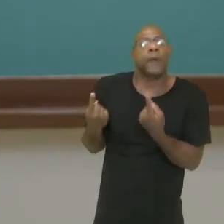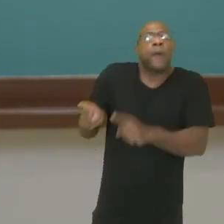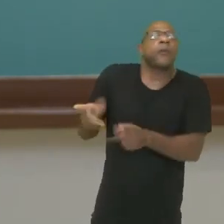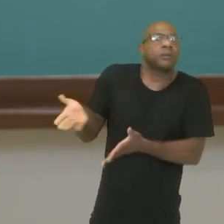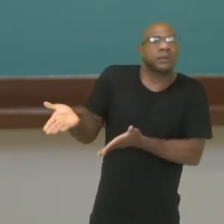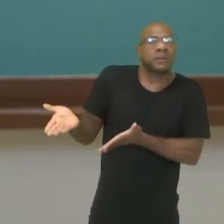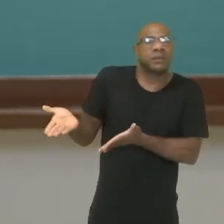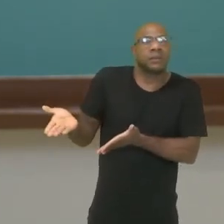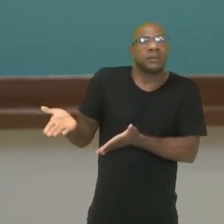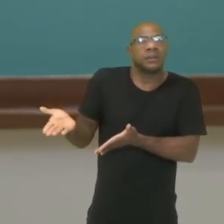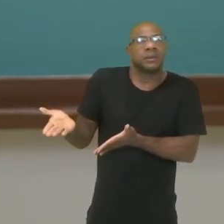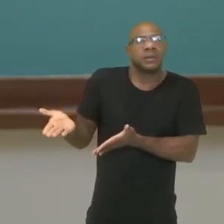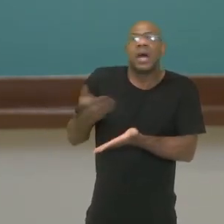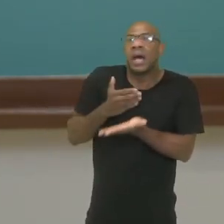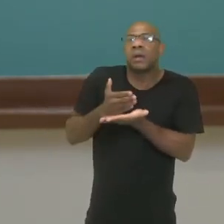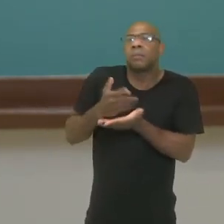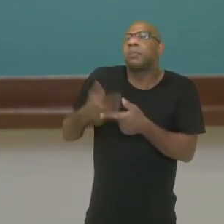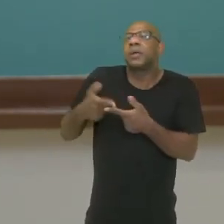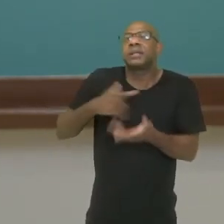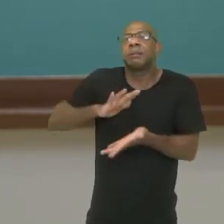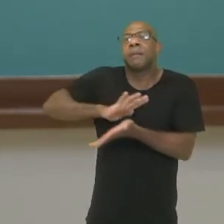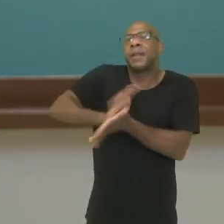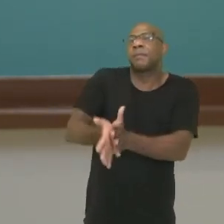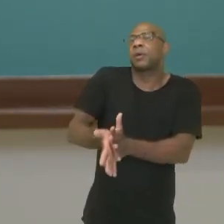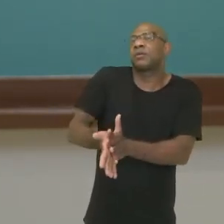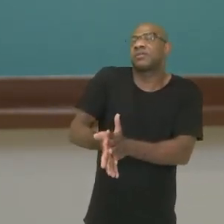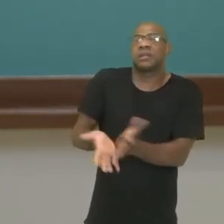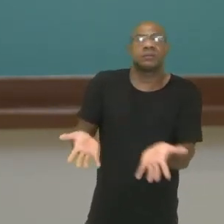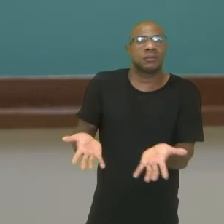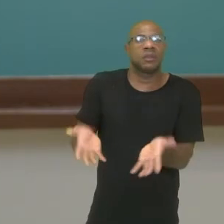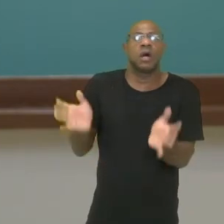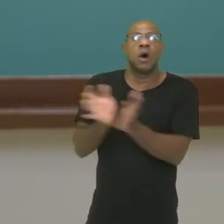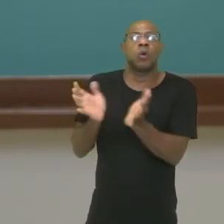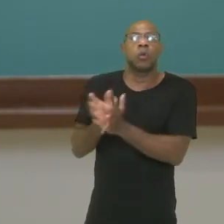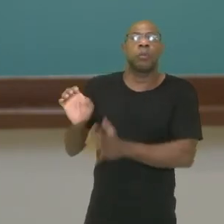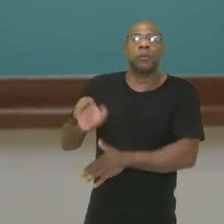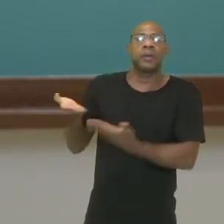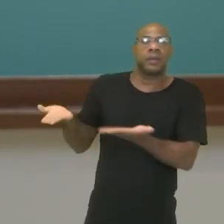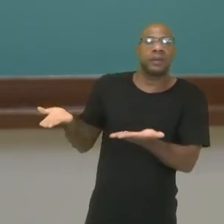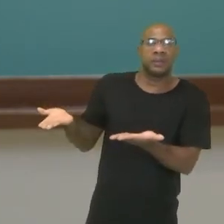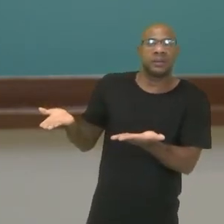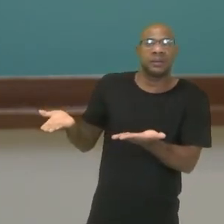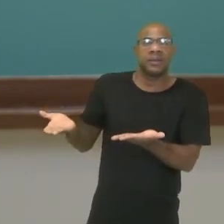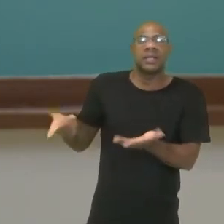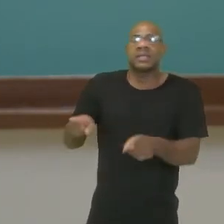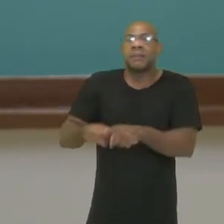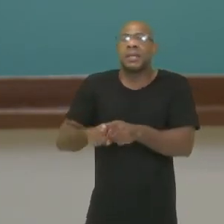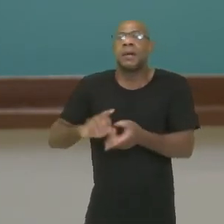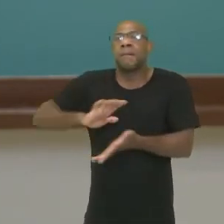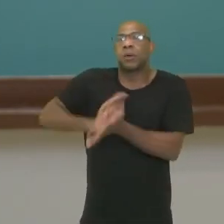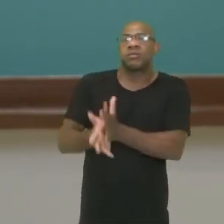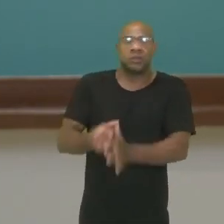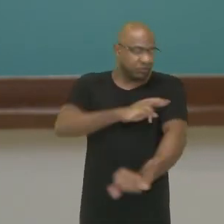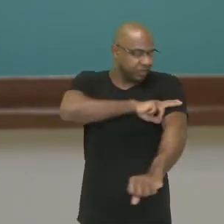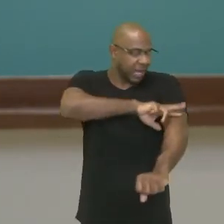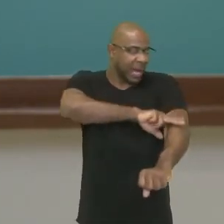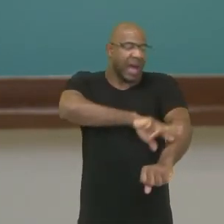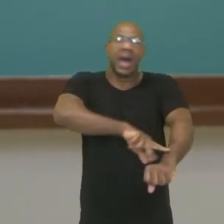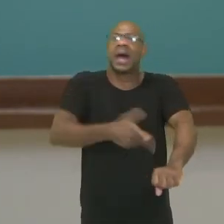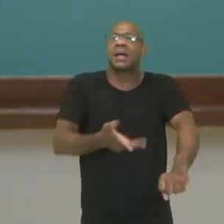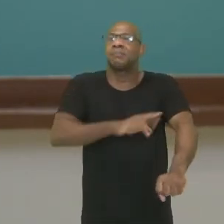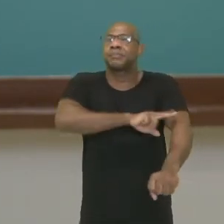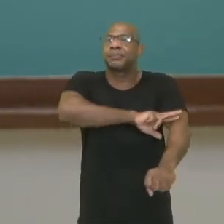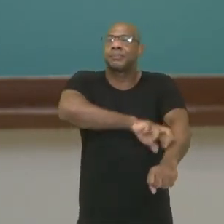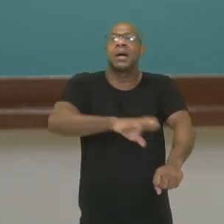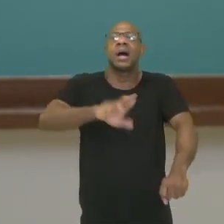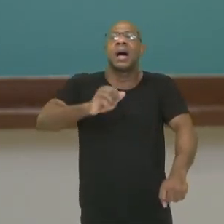pessoa tem um preconceito de gênero, por exemplo? Um preconceito de raça? Se não faz sentido